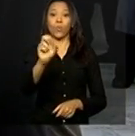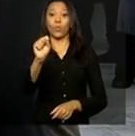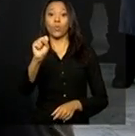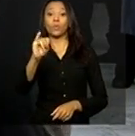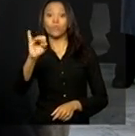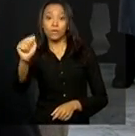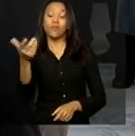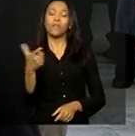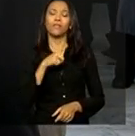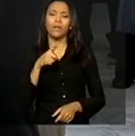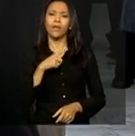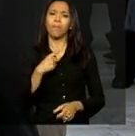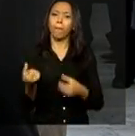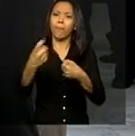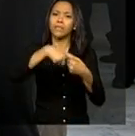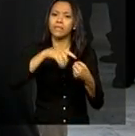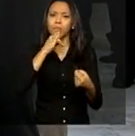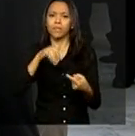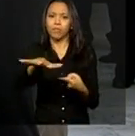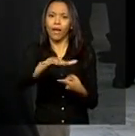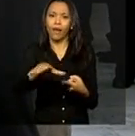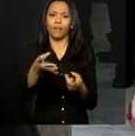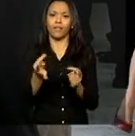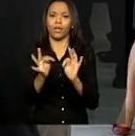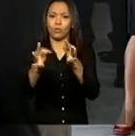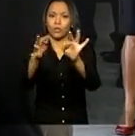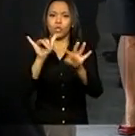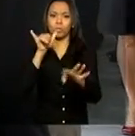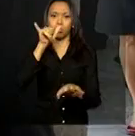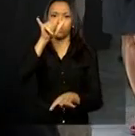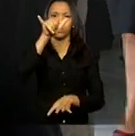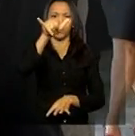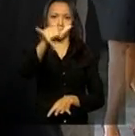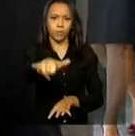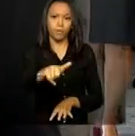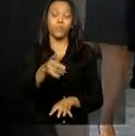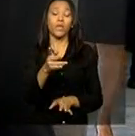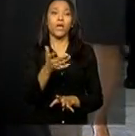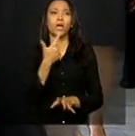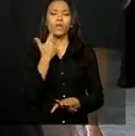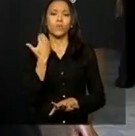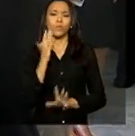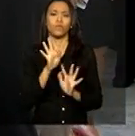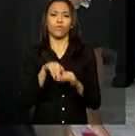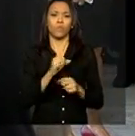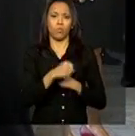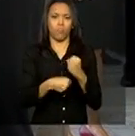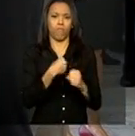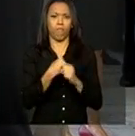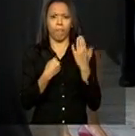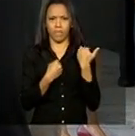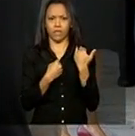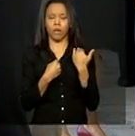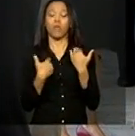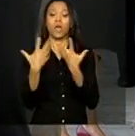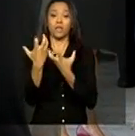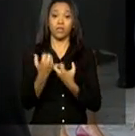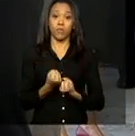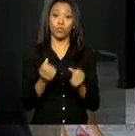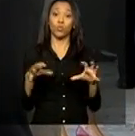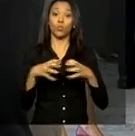Brasil, sobretudo em áreas como tecnologia aeroespacial. No fim do ano passado, nós recebemos uma